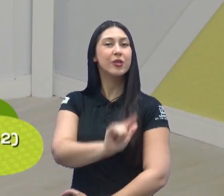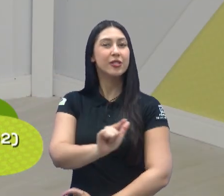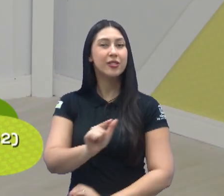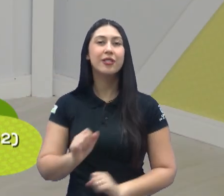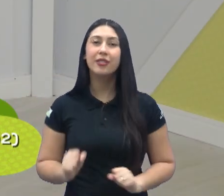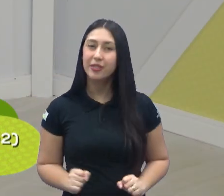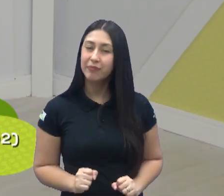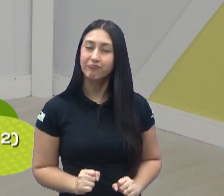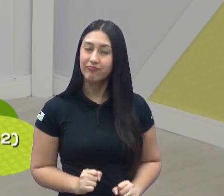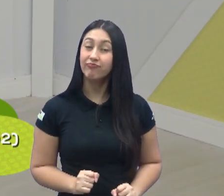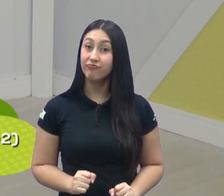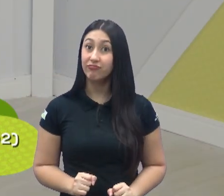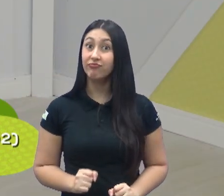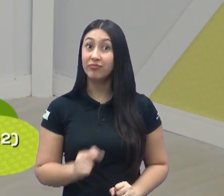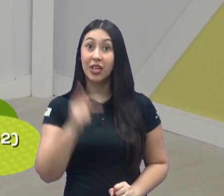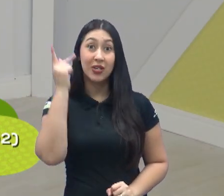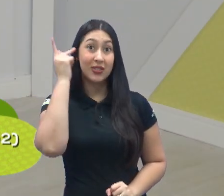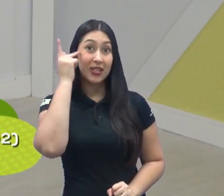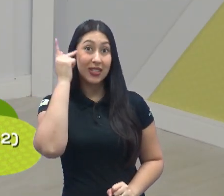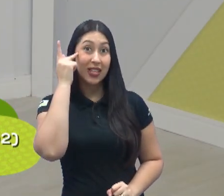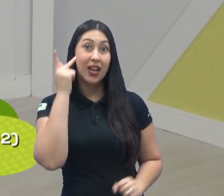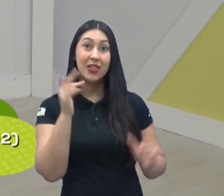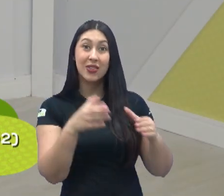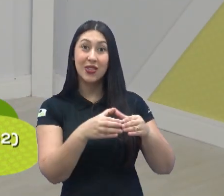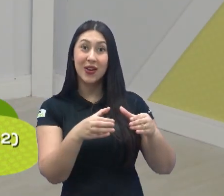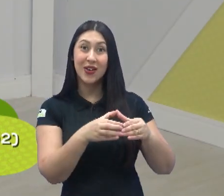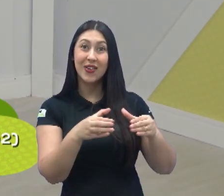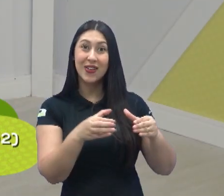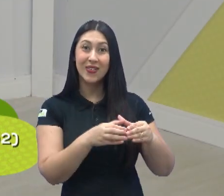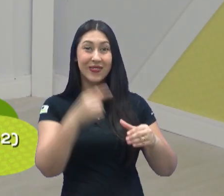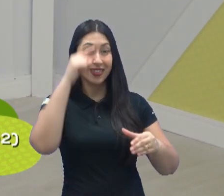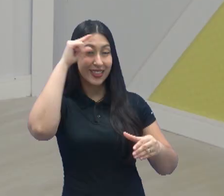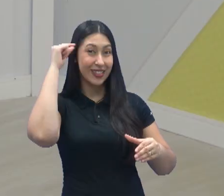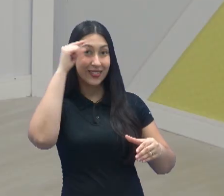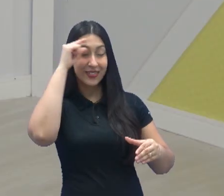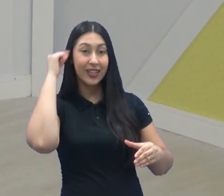ali da equipe do São Paulo e do time do Vieira Júnior, hein? Que beleza! Matheus,